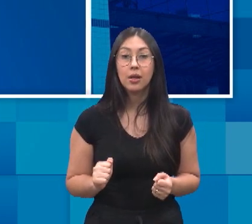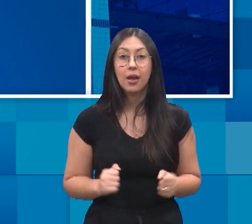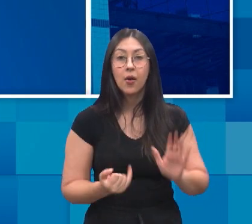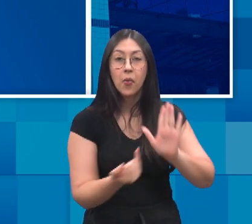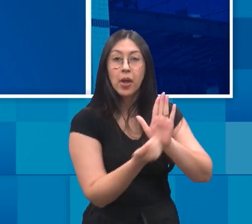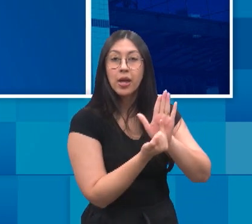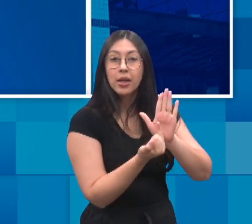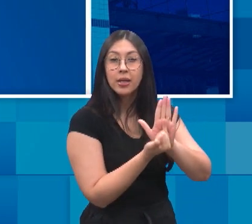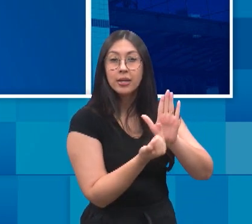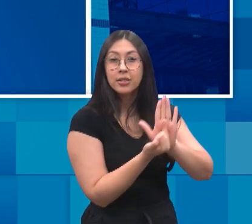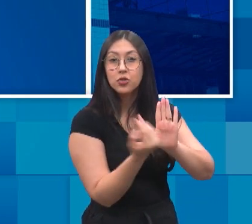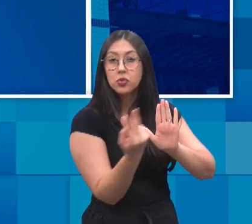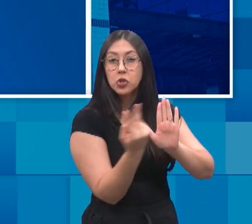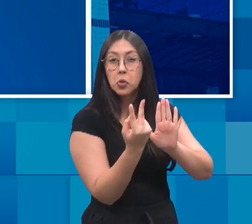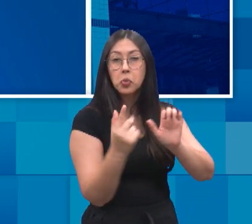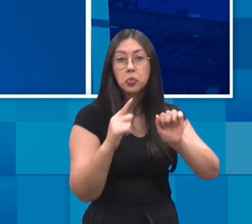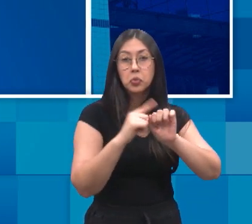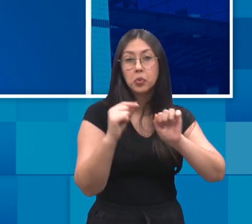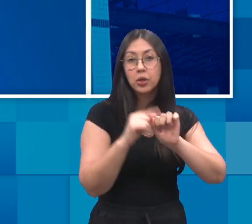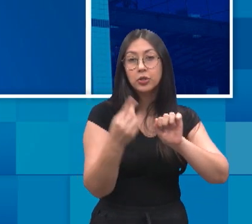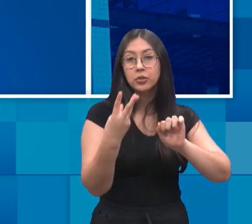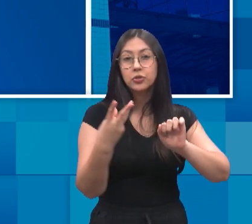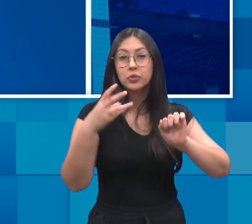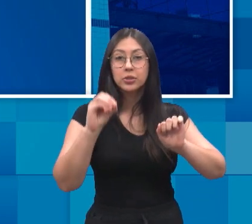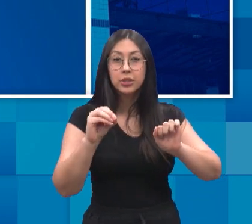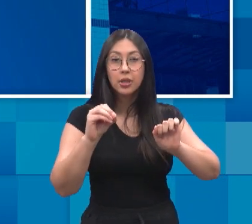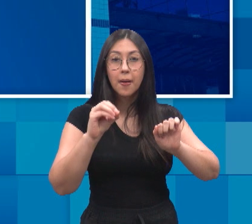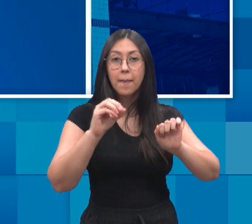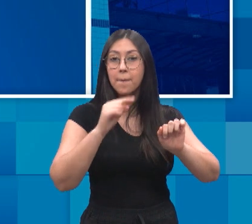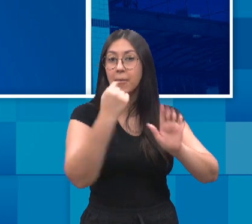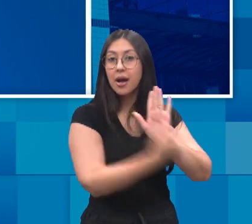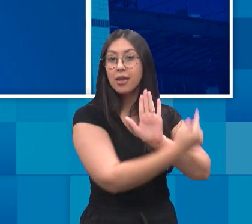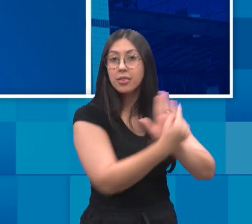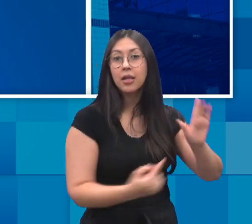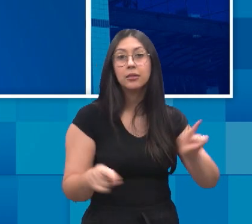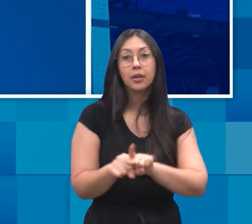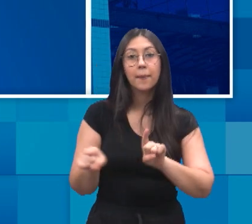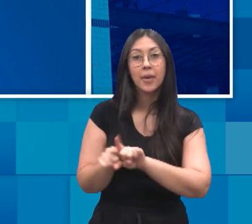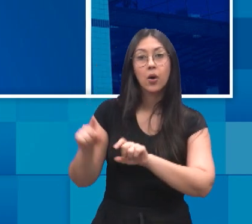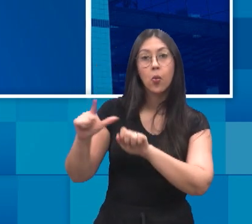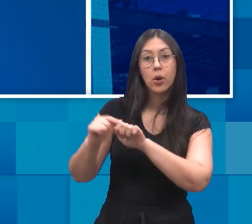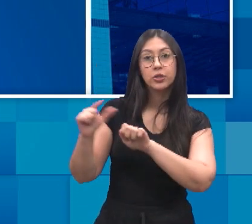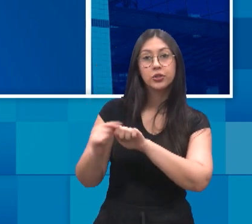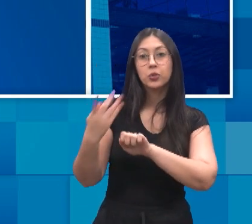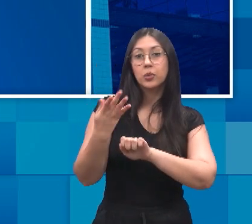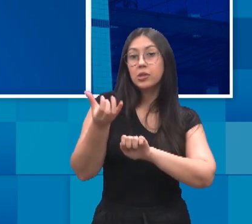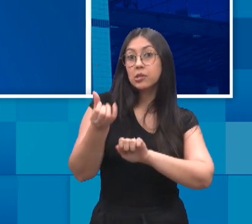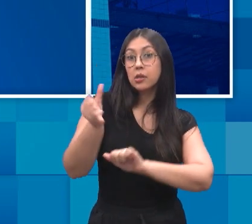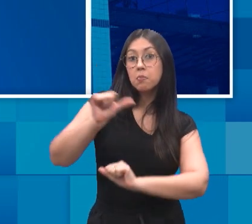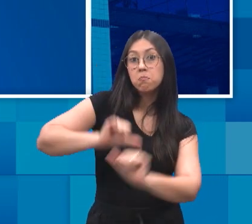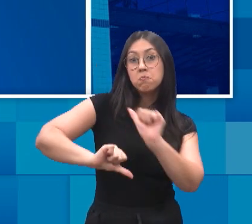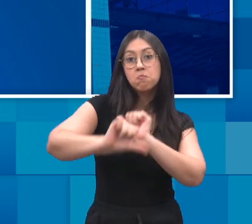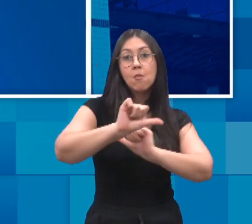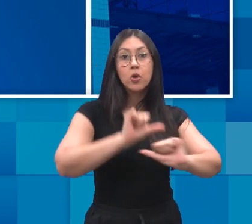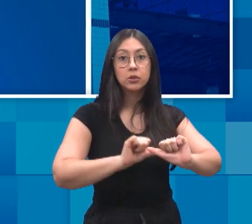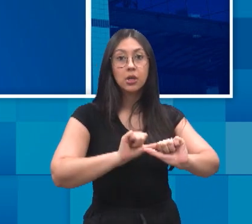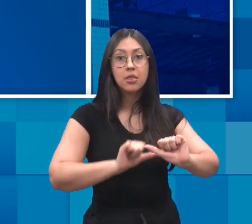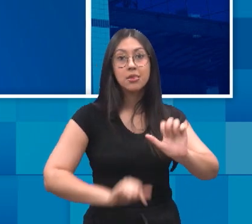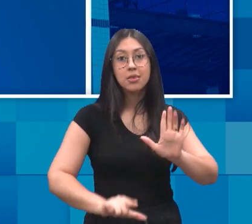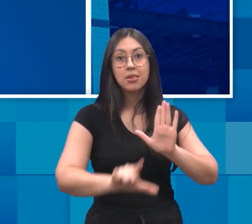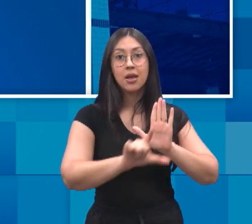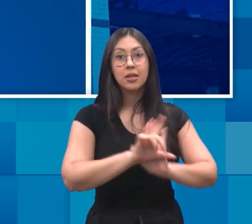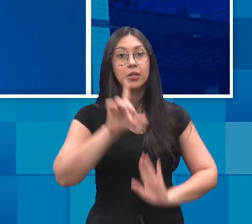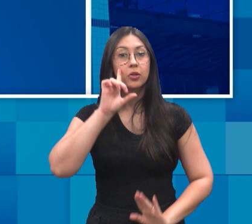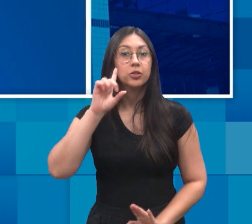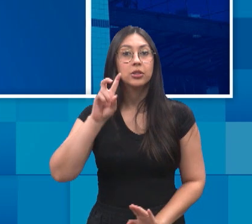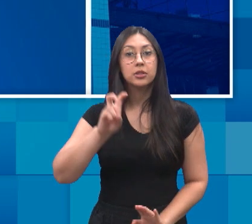inciso 2º do artigo 30 e altera o artigo 46 da Lei Orgânica do Município, de 5 de abril